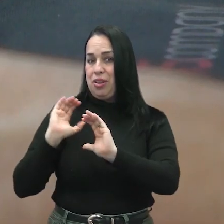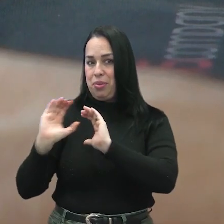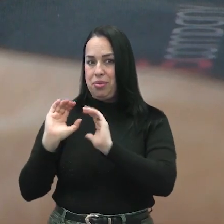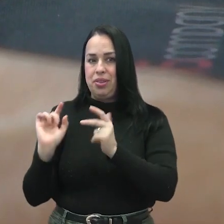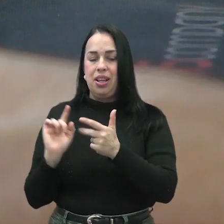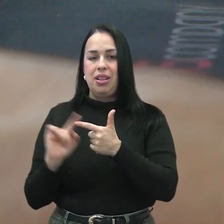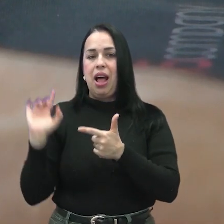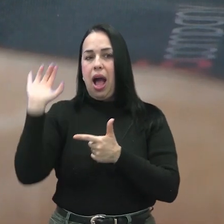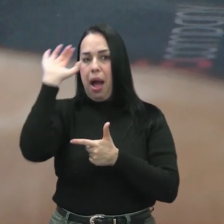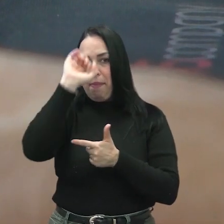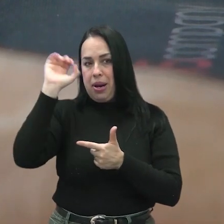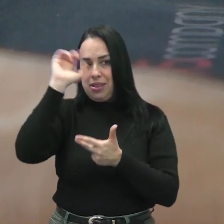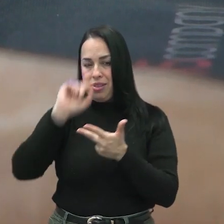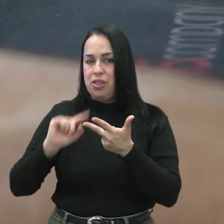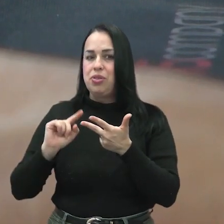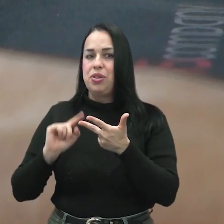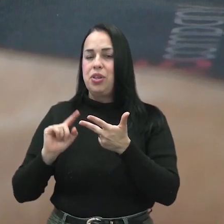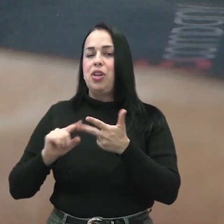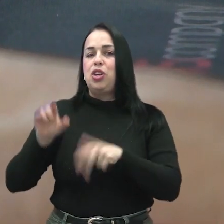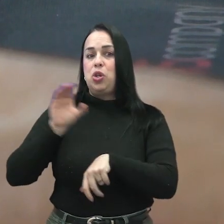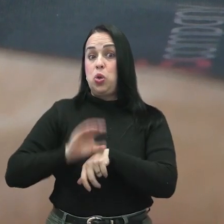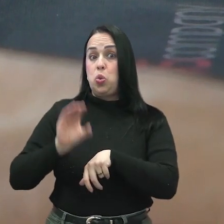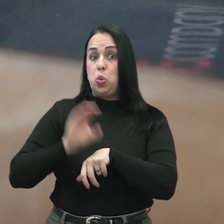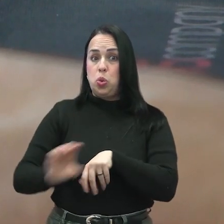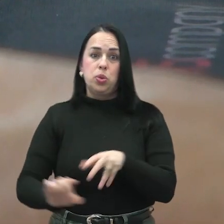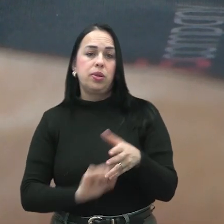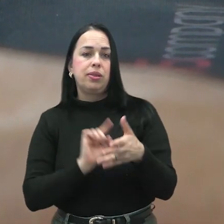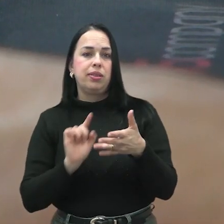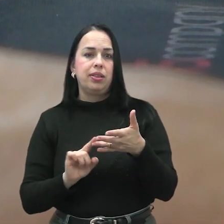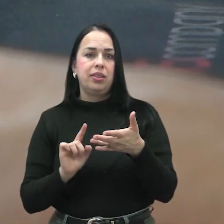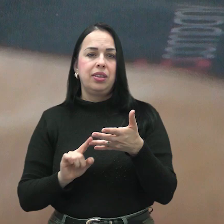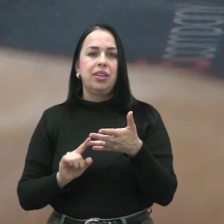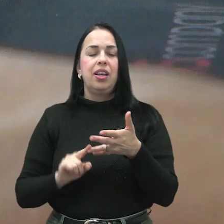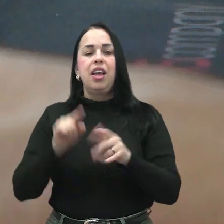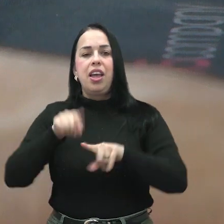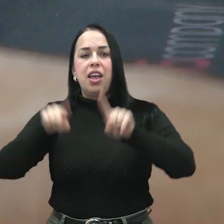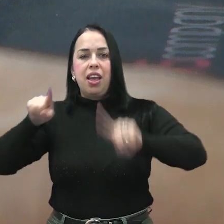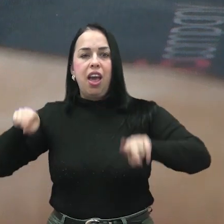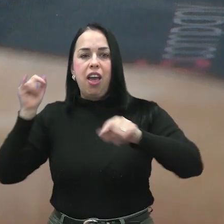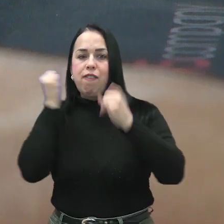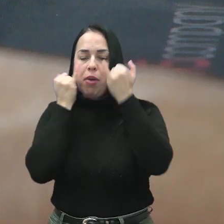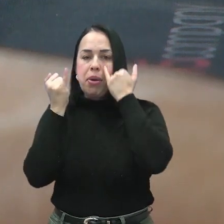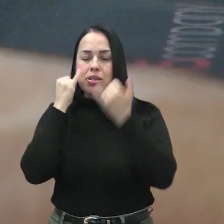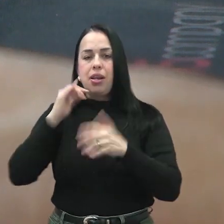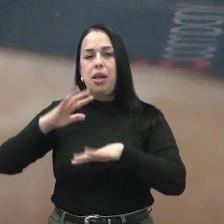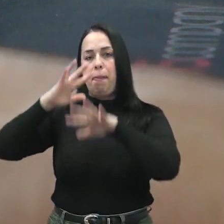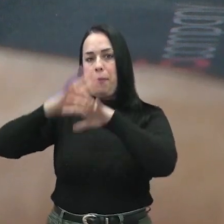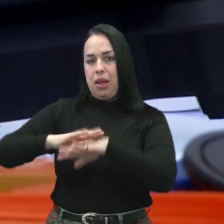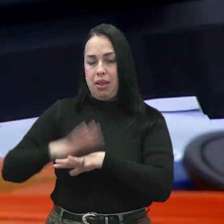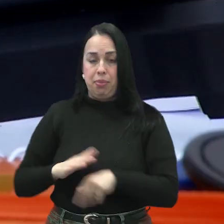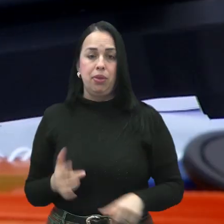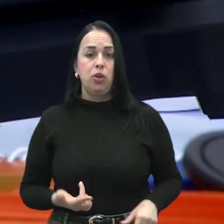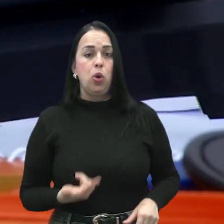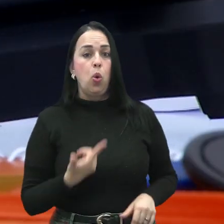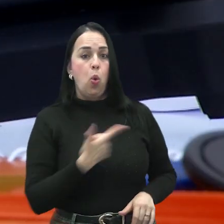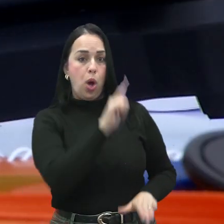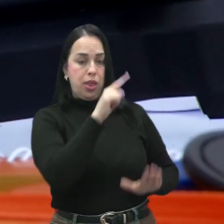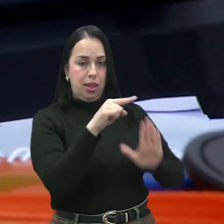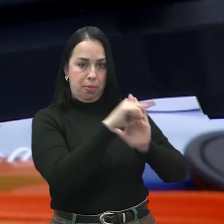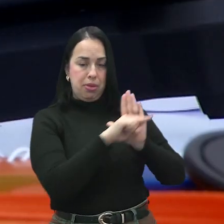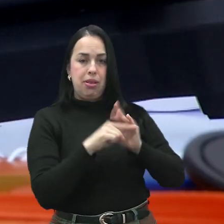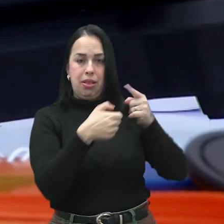redação e comunicação, aprendizado, capacitação e programação, ciência de dados e matemática. Em